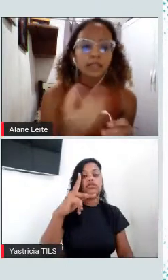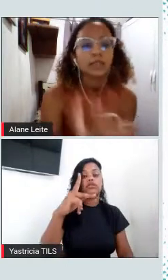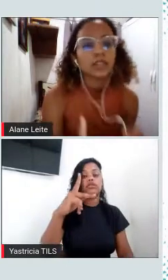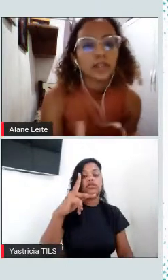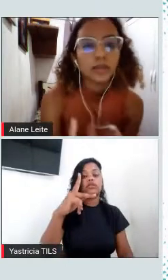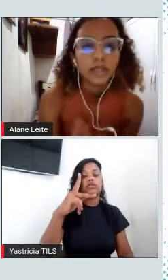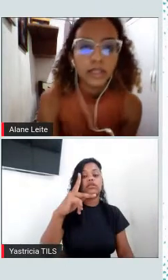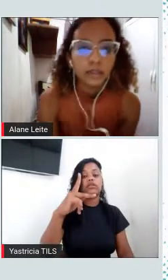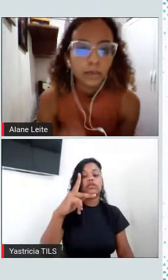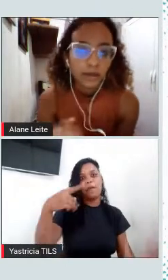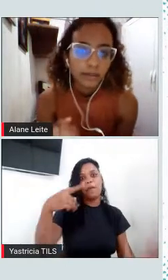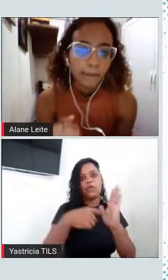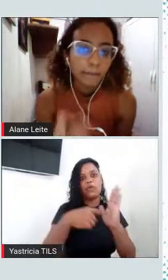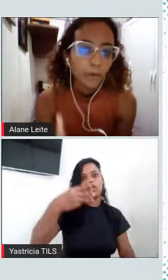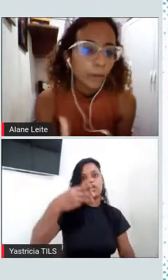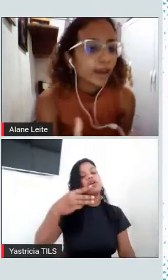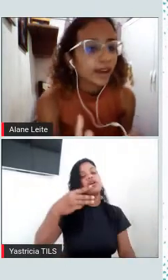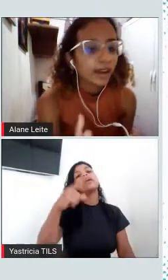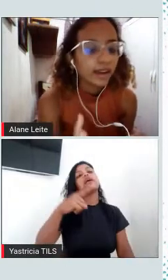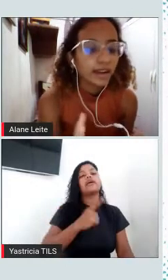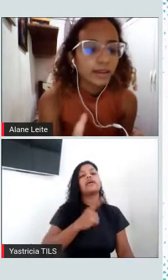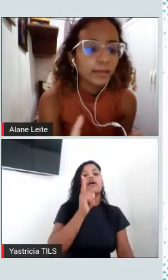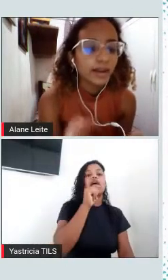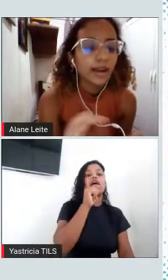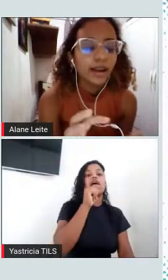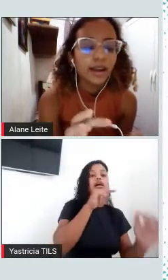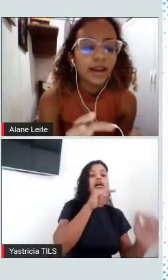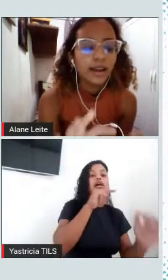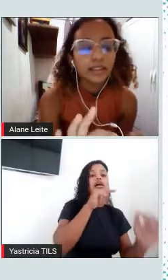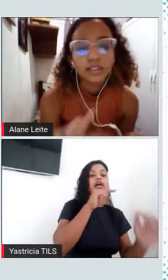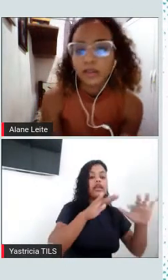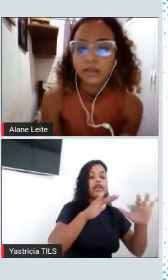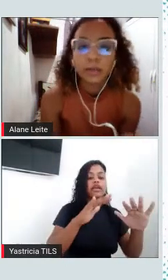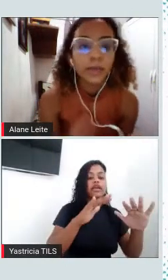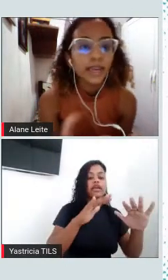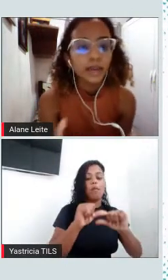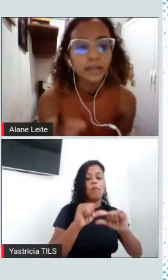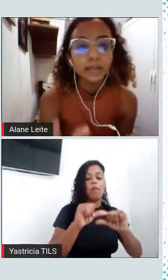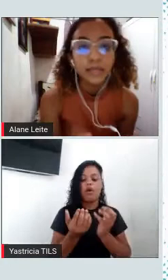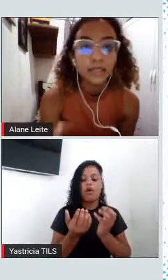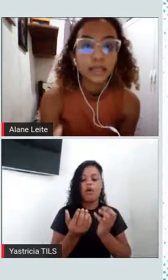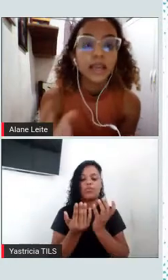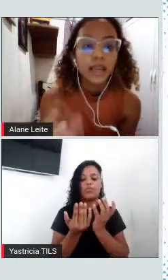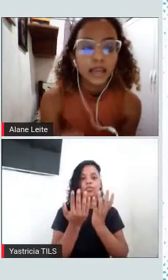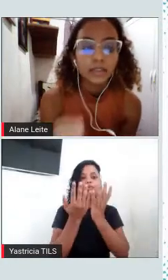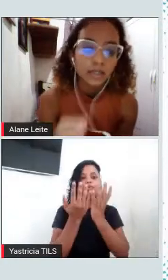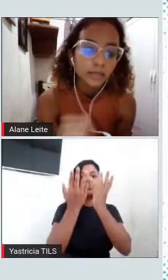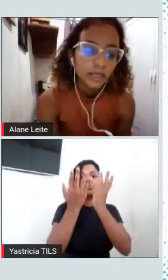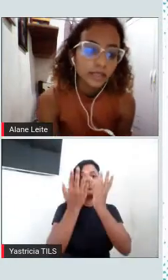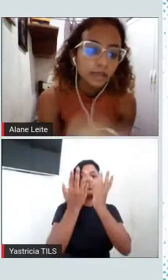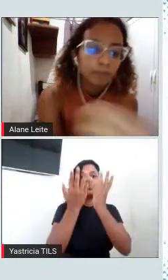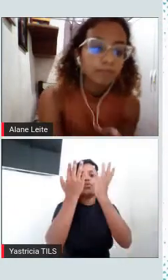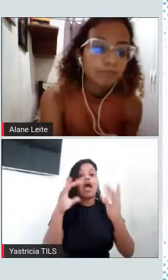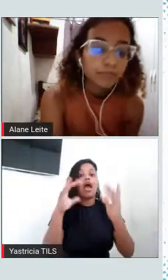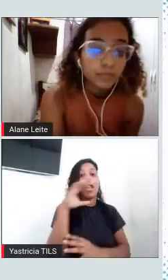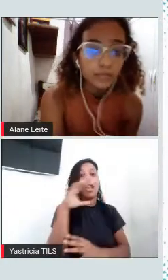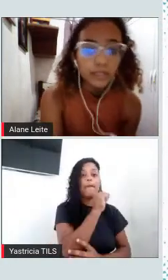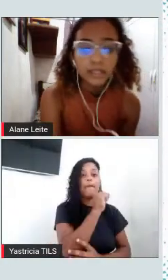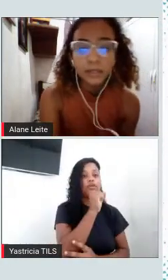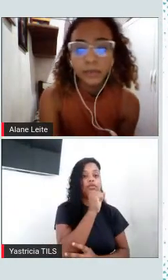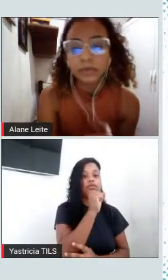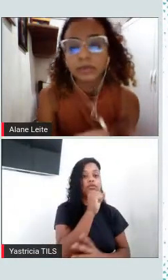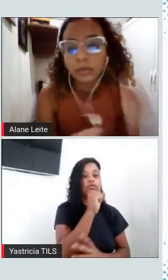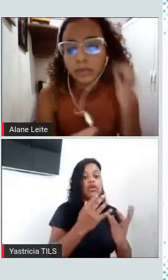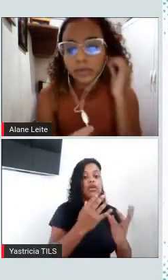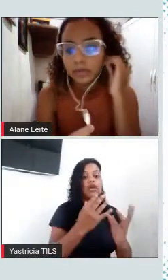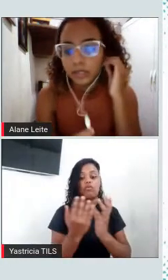Ele passa do estado líquido para vapor, para sólido, bem rapidamente. É justamente